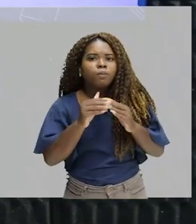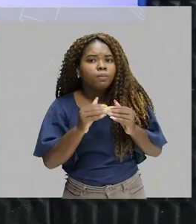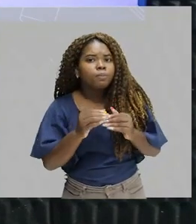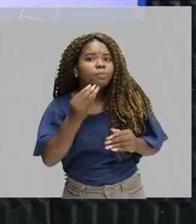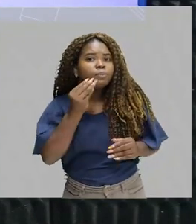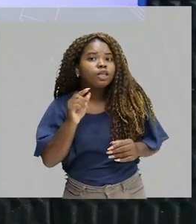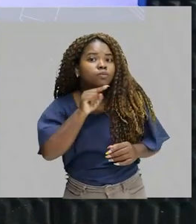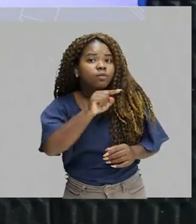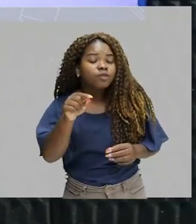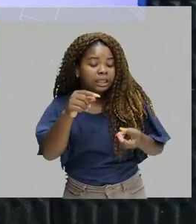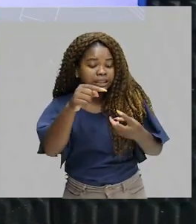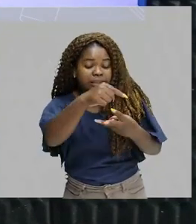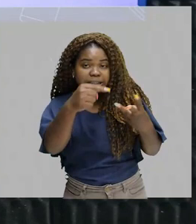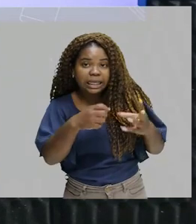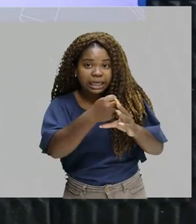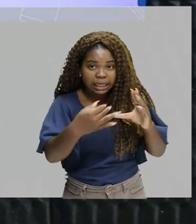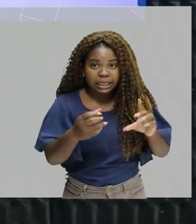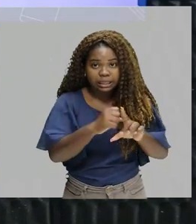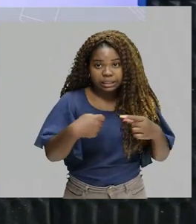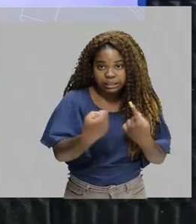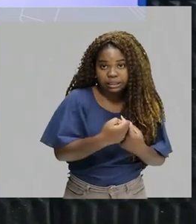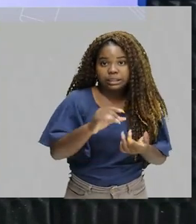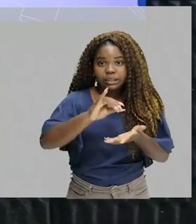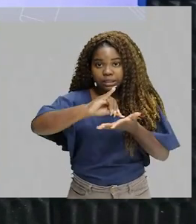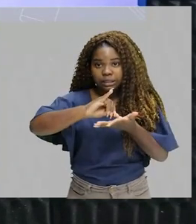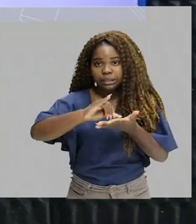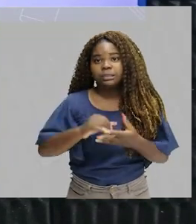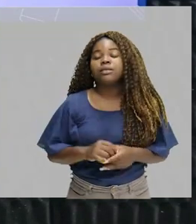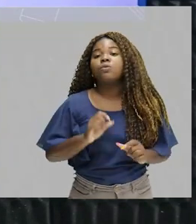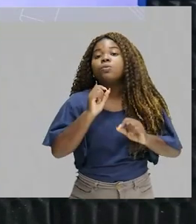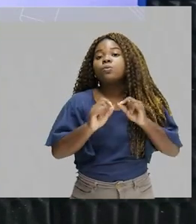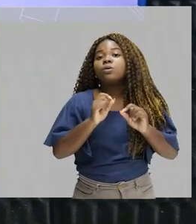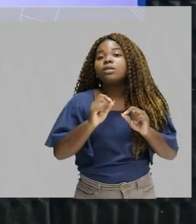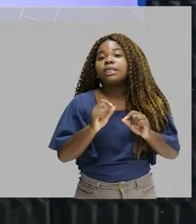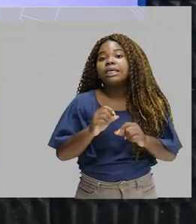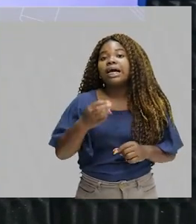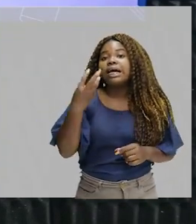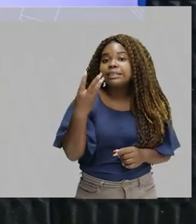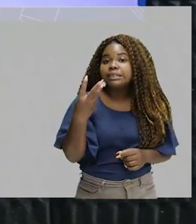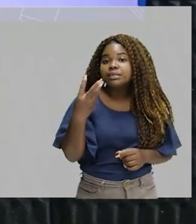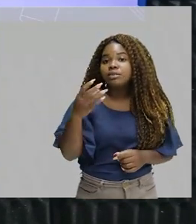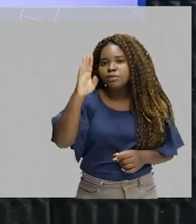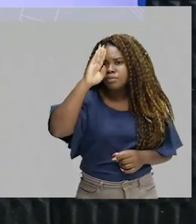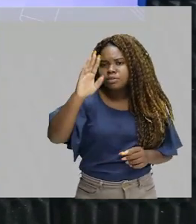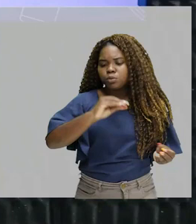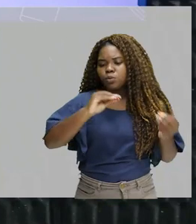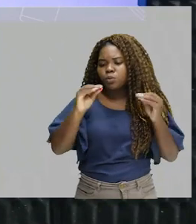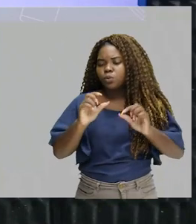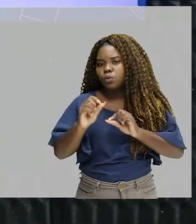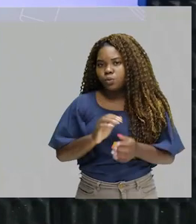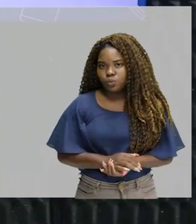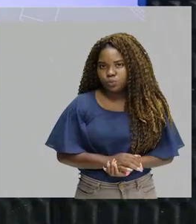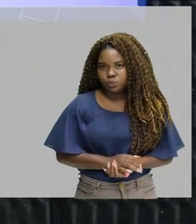três características da sociedade capitalista as três principais você vai colocar assim